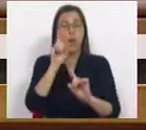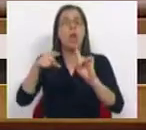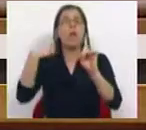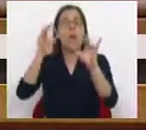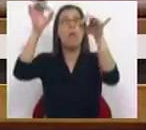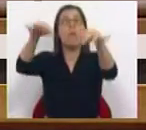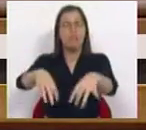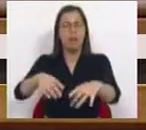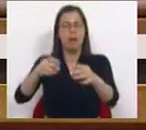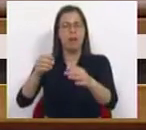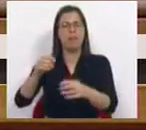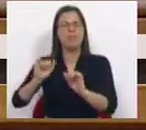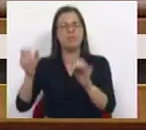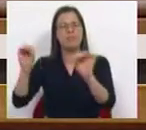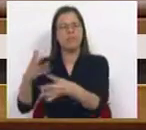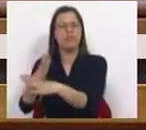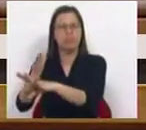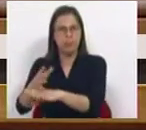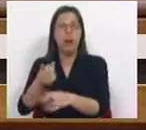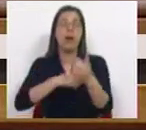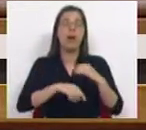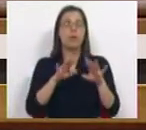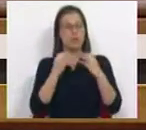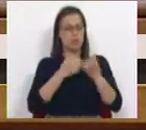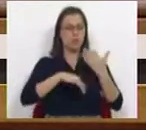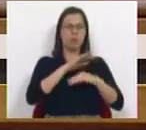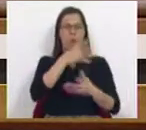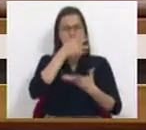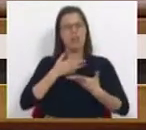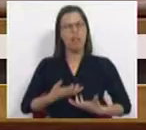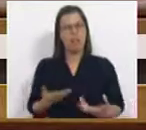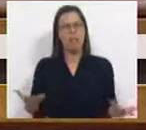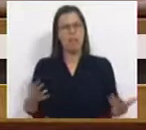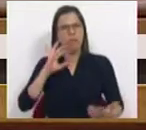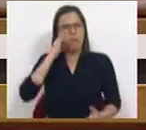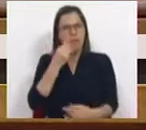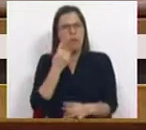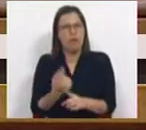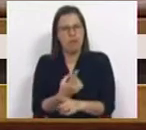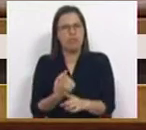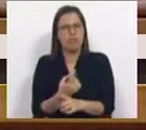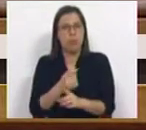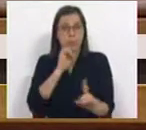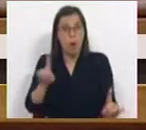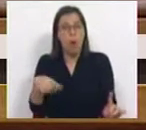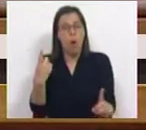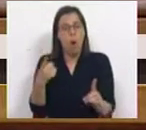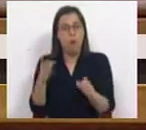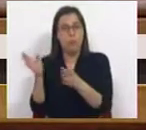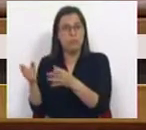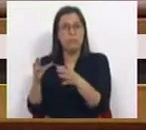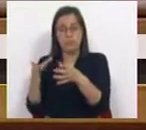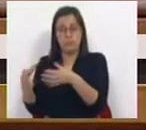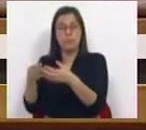depois acabam nos aterros, do ponto de vista social é também dramático que se desperdicem alimentos que poderiam ser